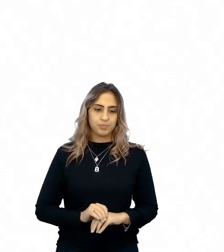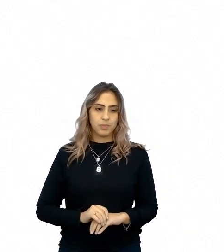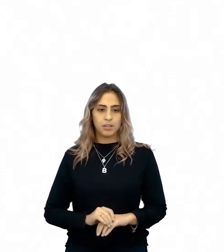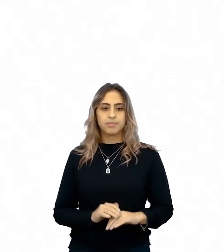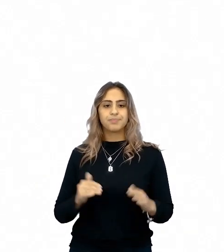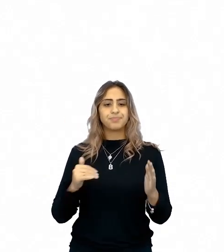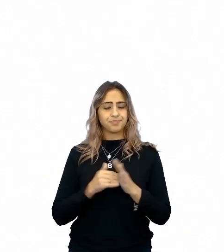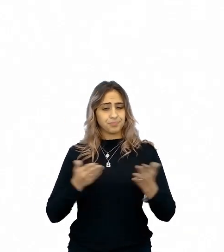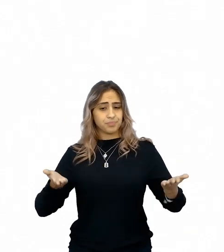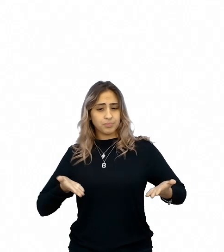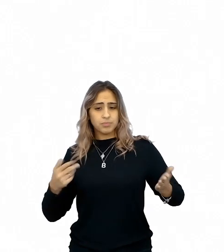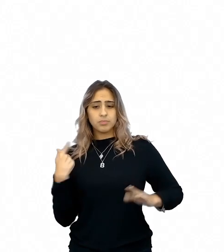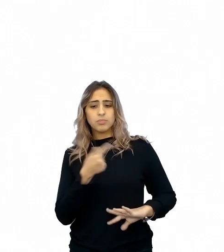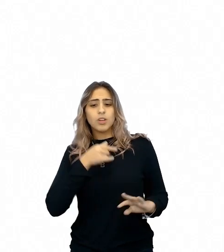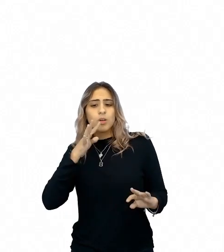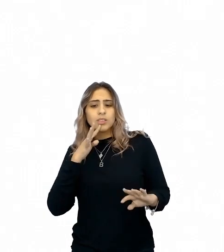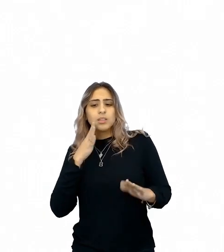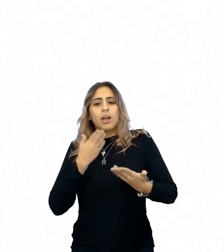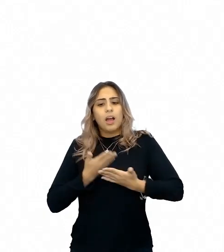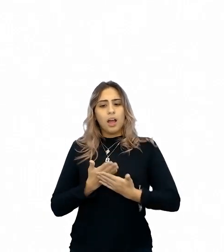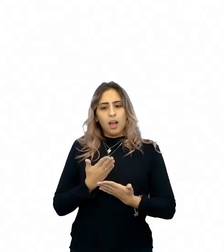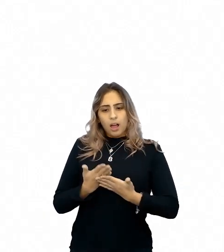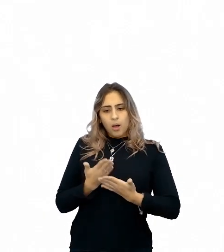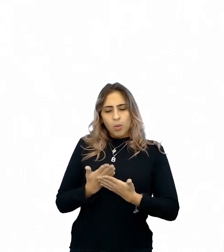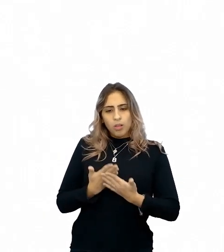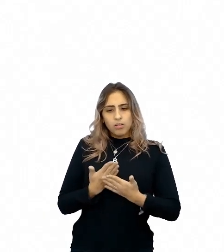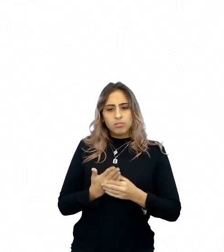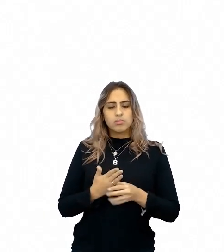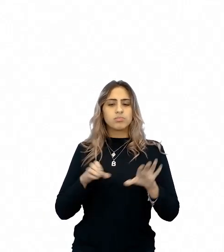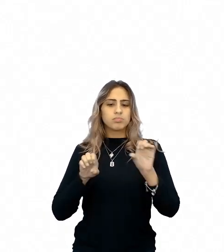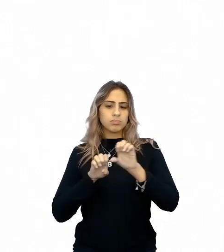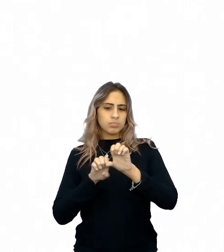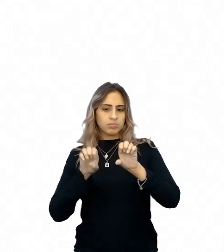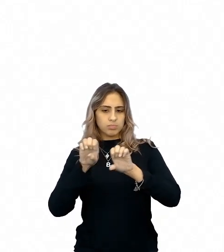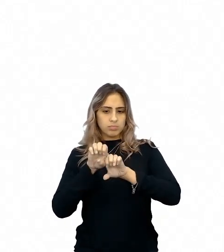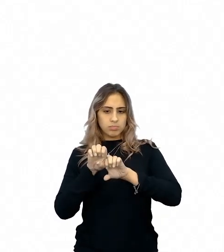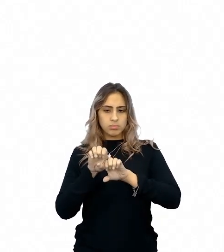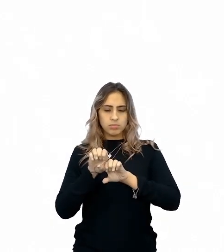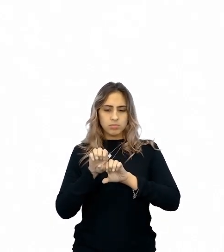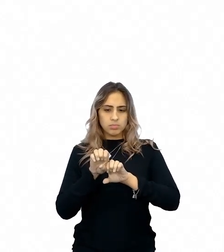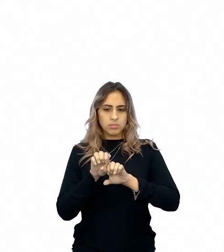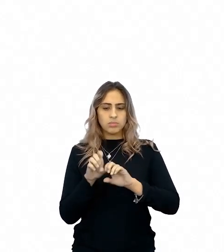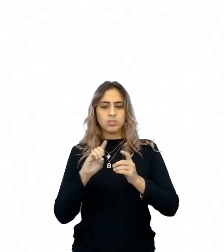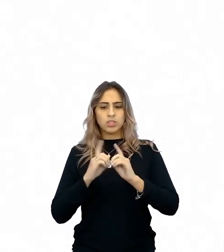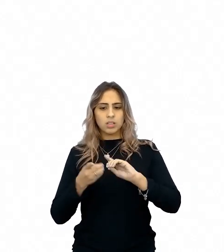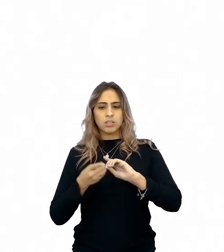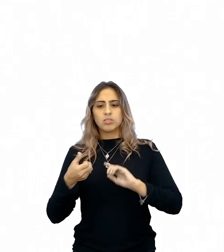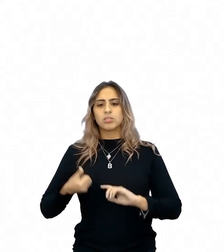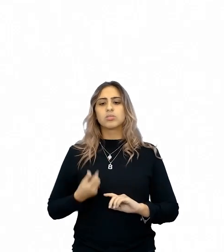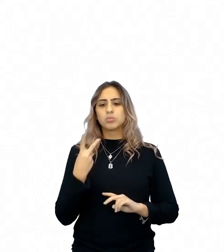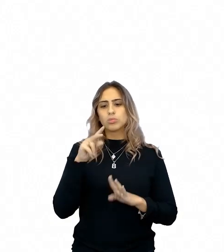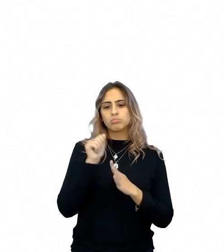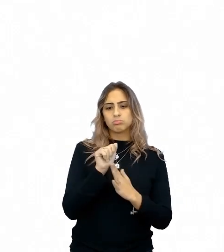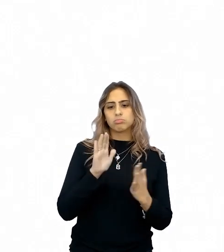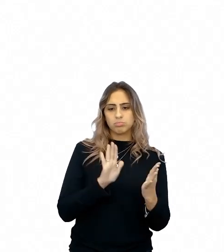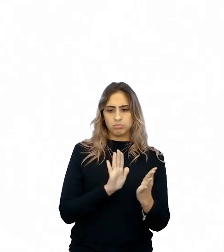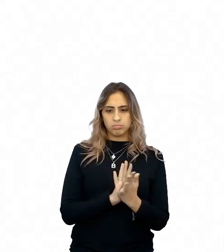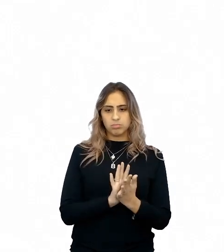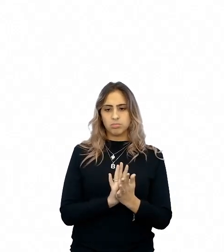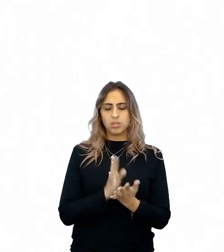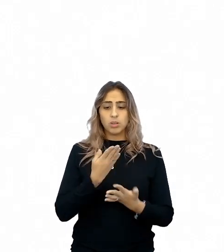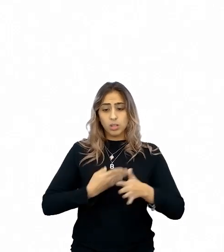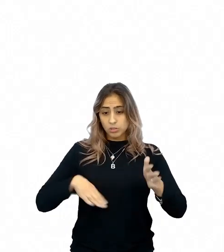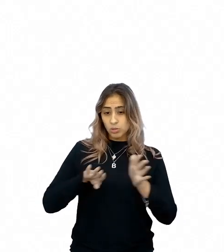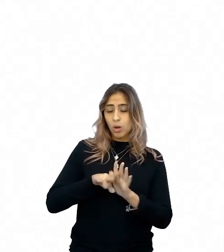Até aqui, nós conhecemos as aulas que estrutura a sequência didática 6 e suas atividades.